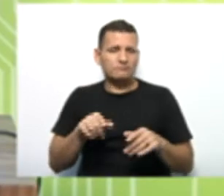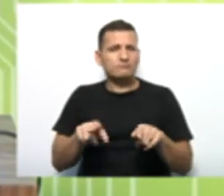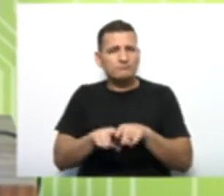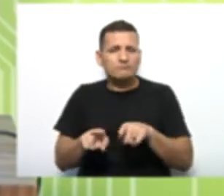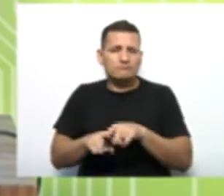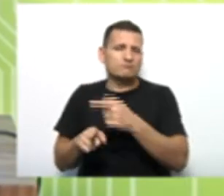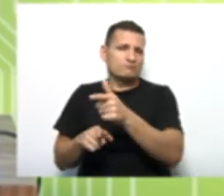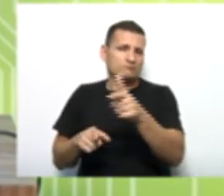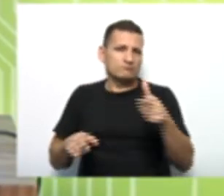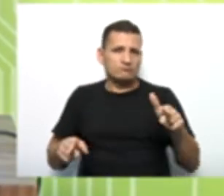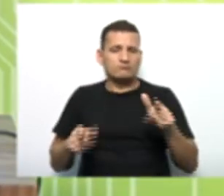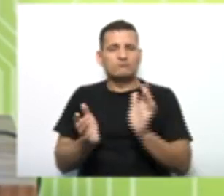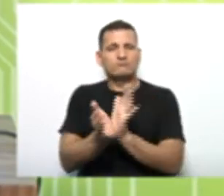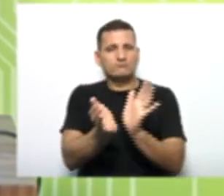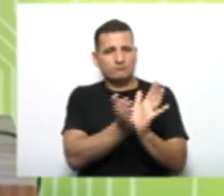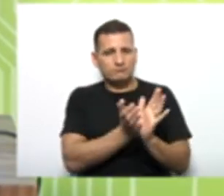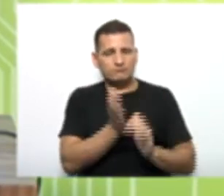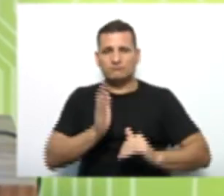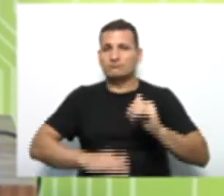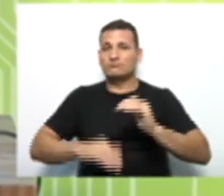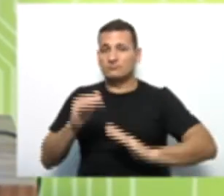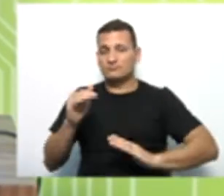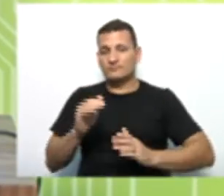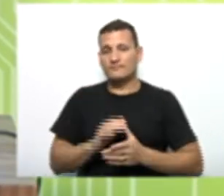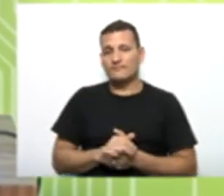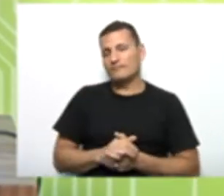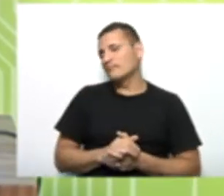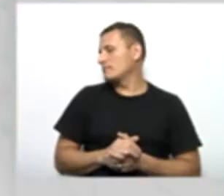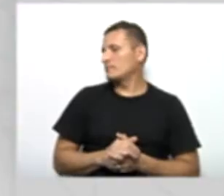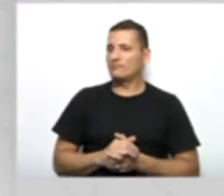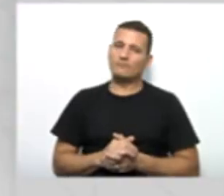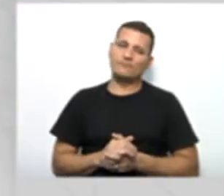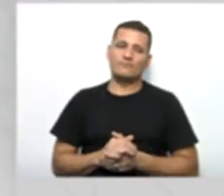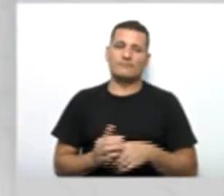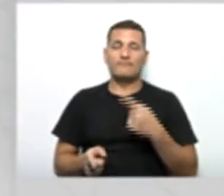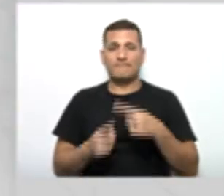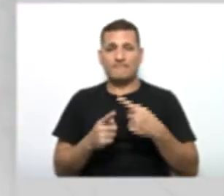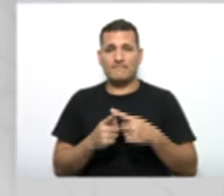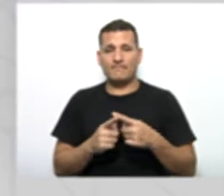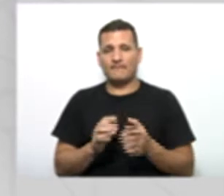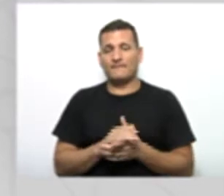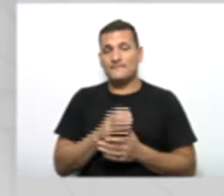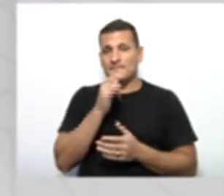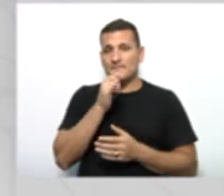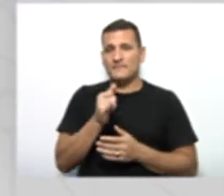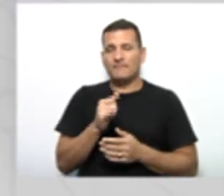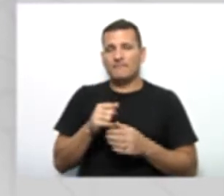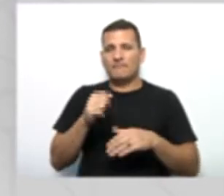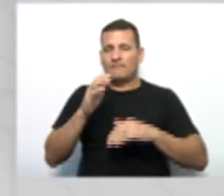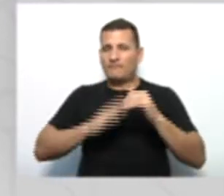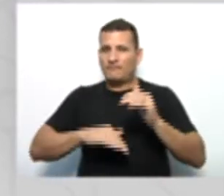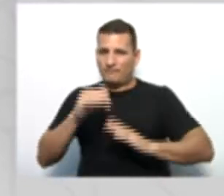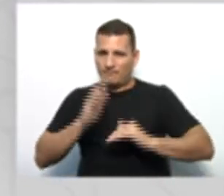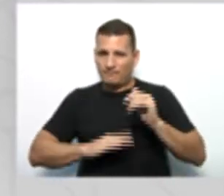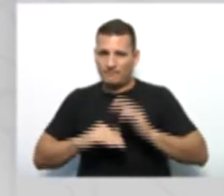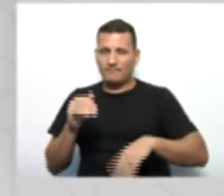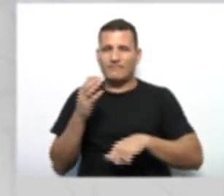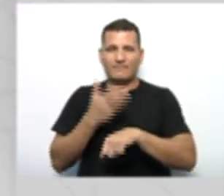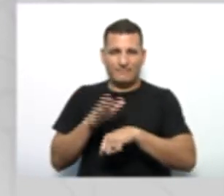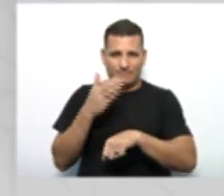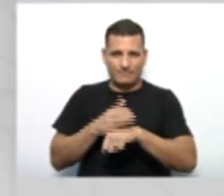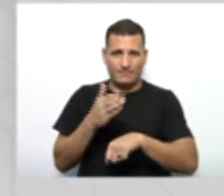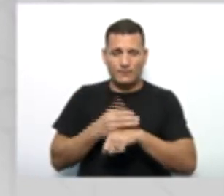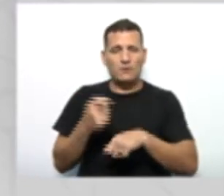classes profissionais. Sabe por quê? Como a gente pode ver, para o exercício de uma profissão, são